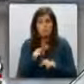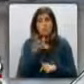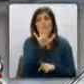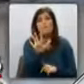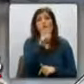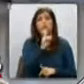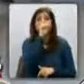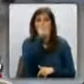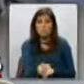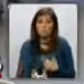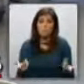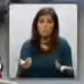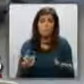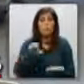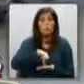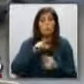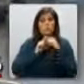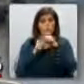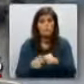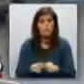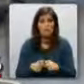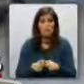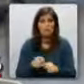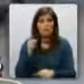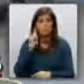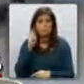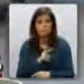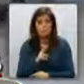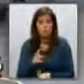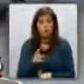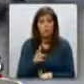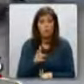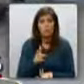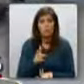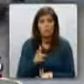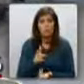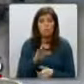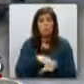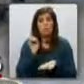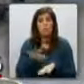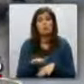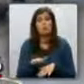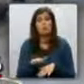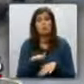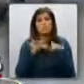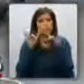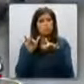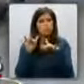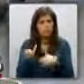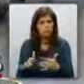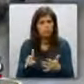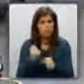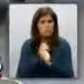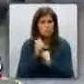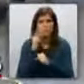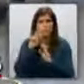uma resposta que o centro hospitalar encontrou para o afluxo que tem, que está a acontecer nos serviços